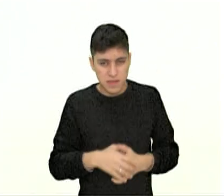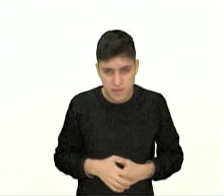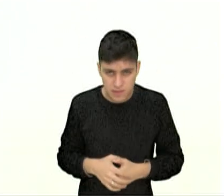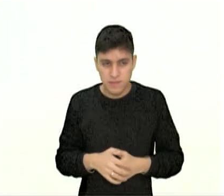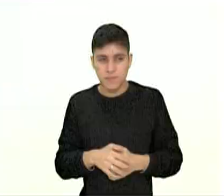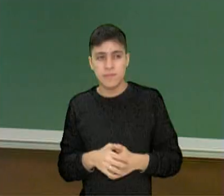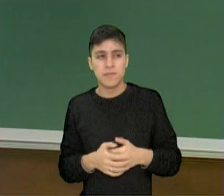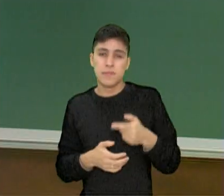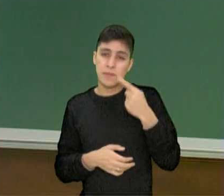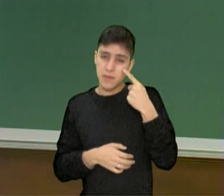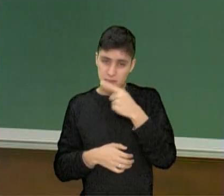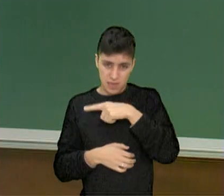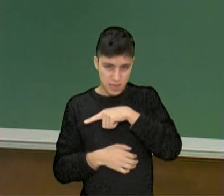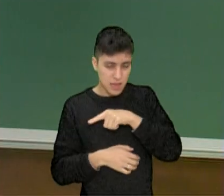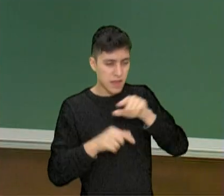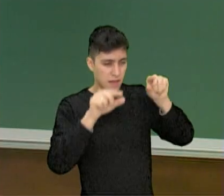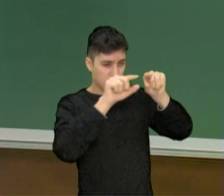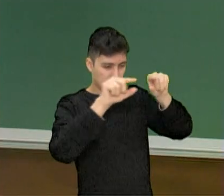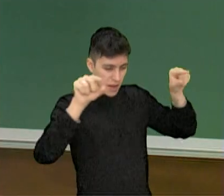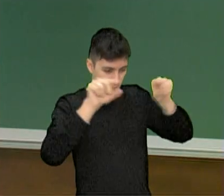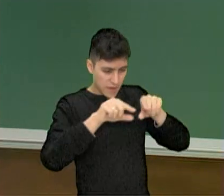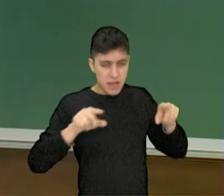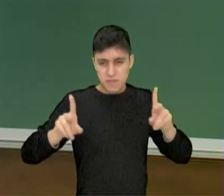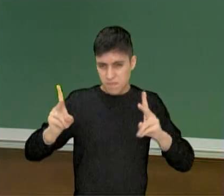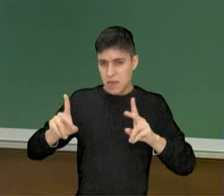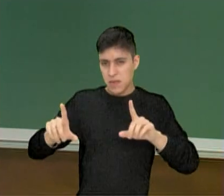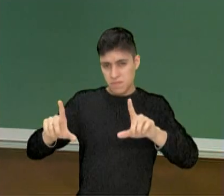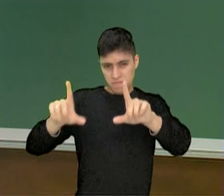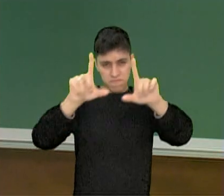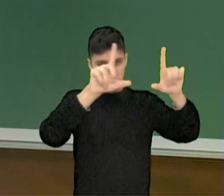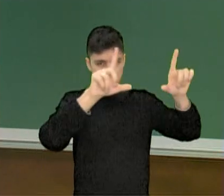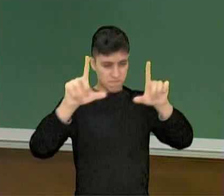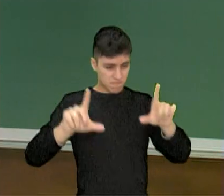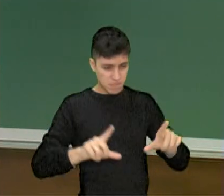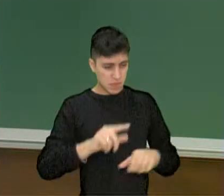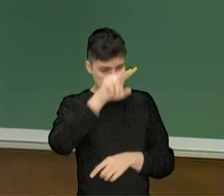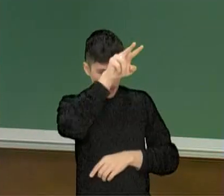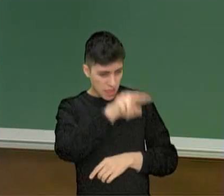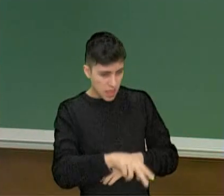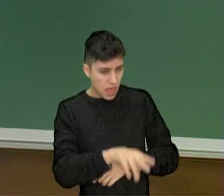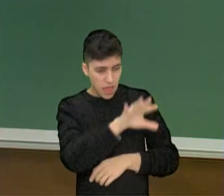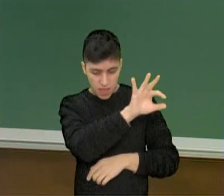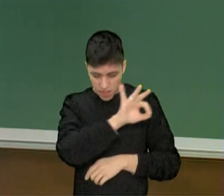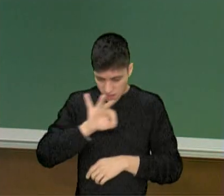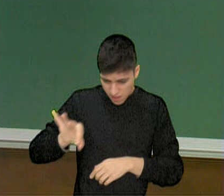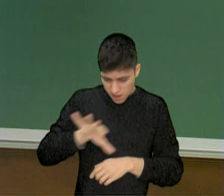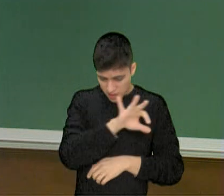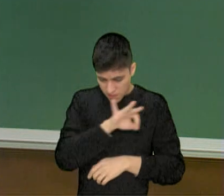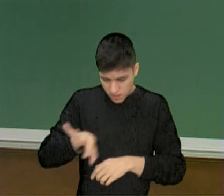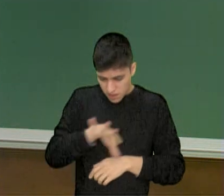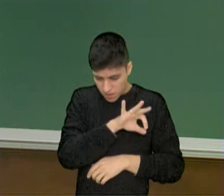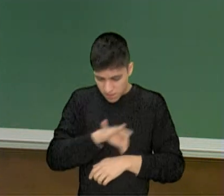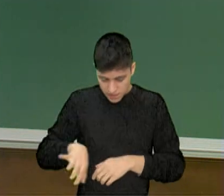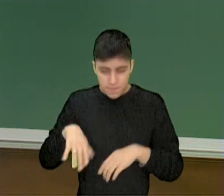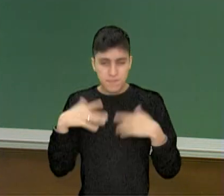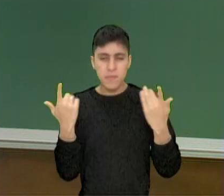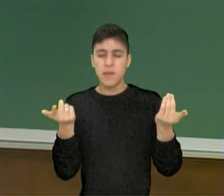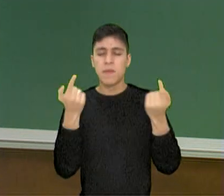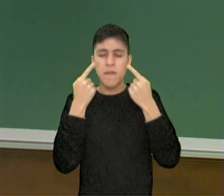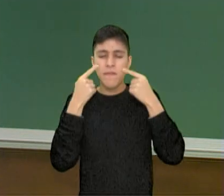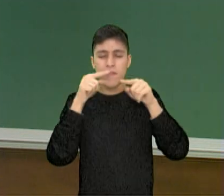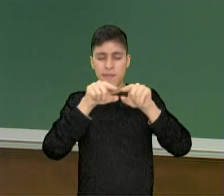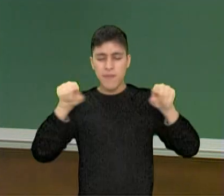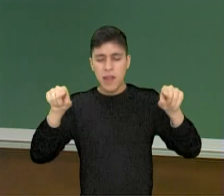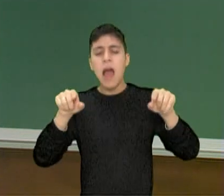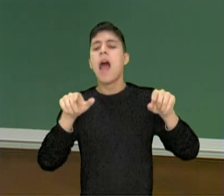aqui nós temos frases retiradas ali daquele quadrinho que nós acabamos de ler e vocês terão que descobrir palavras que estejam no